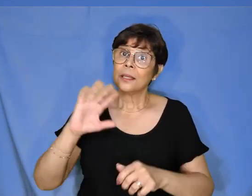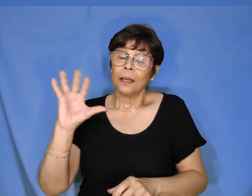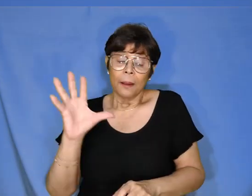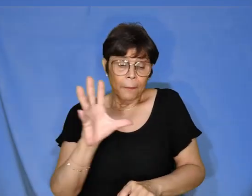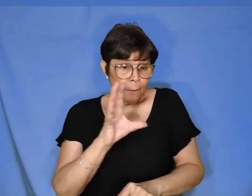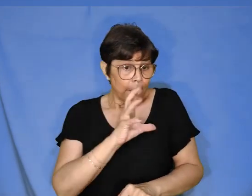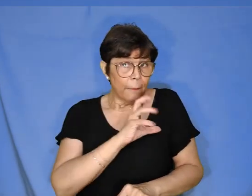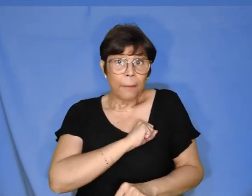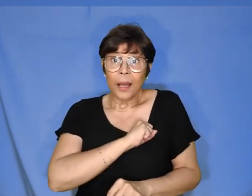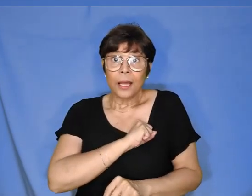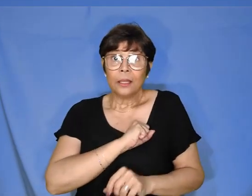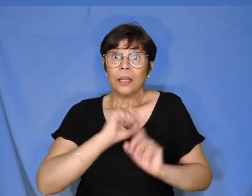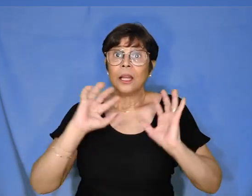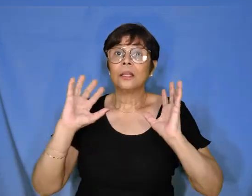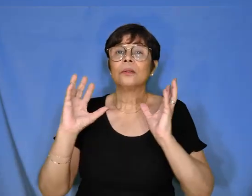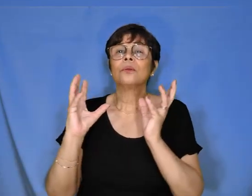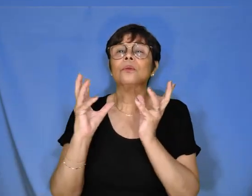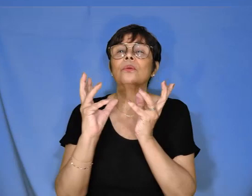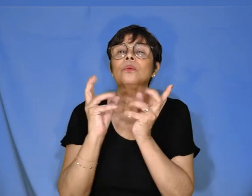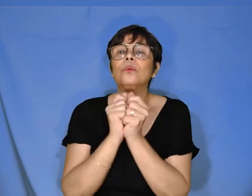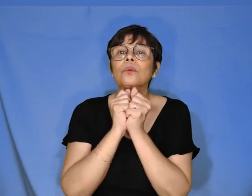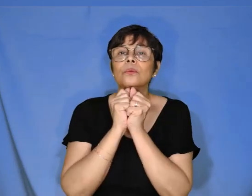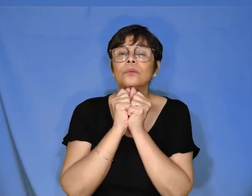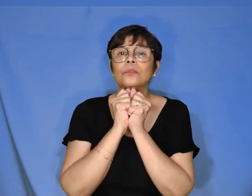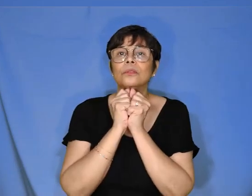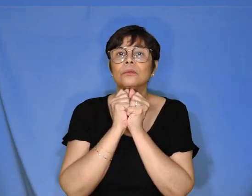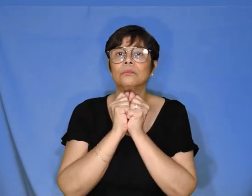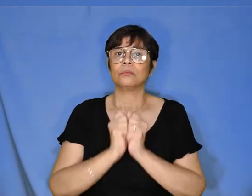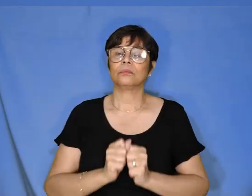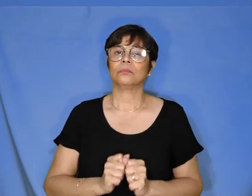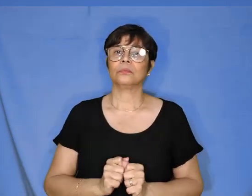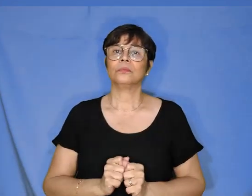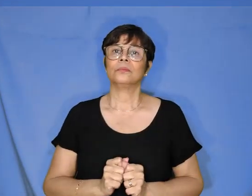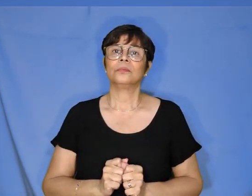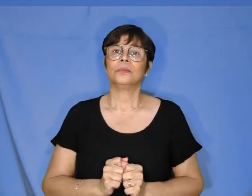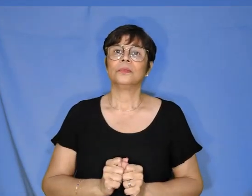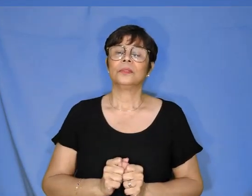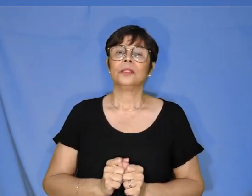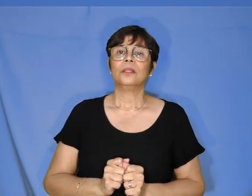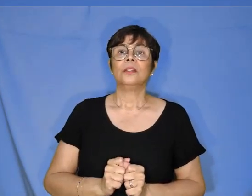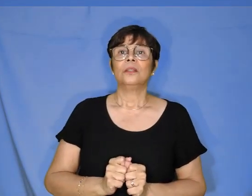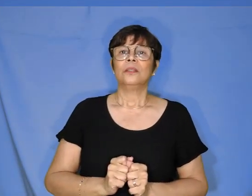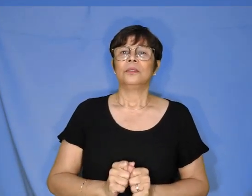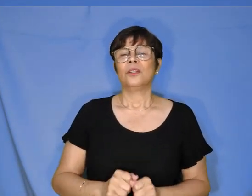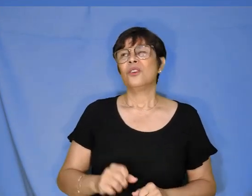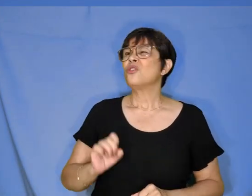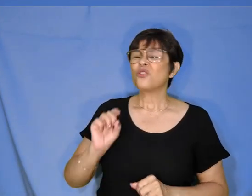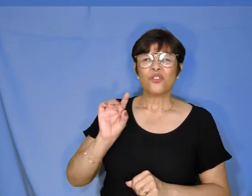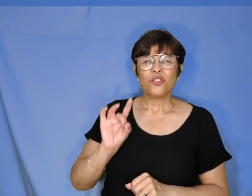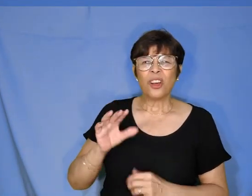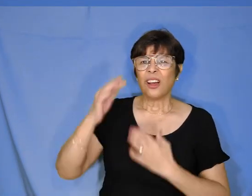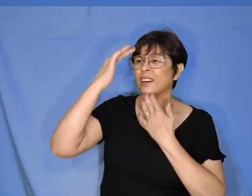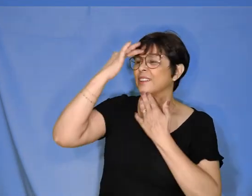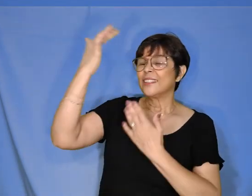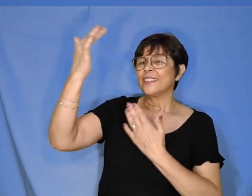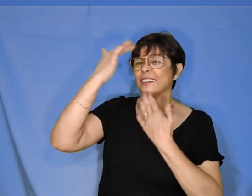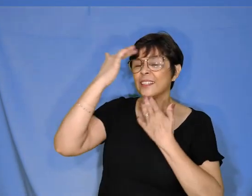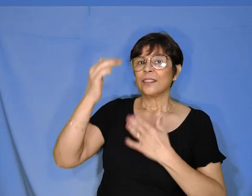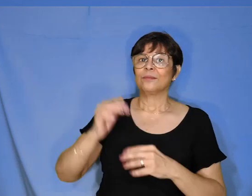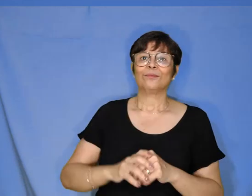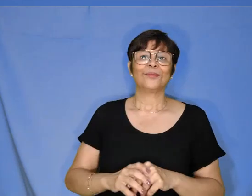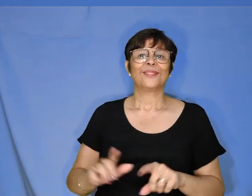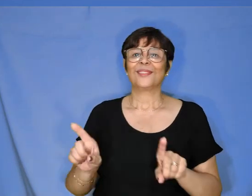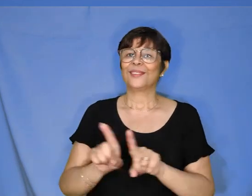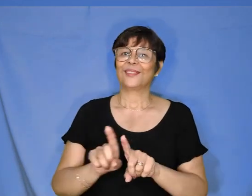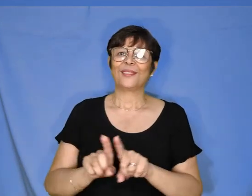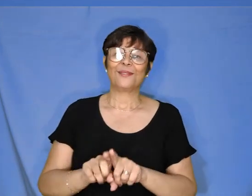Cristo. Então, a vida cheia de gratidão não é cheia do Espírito Santo, não é só uma vida de gratidão,